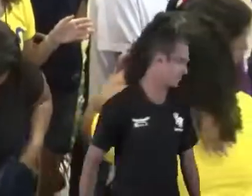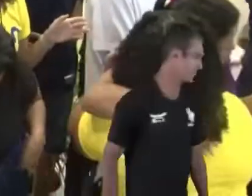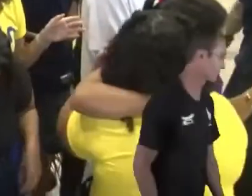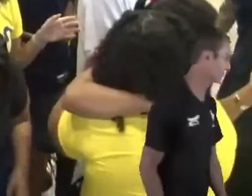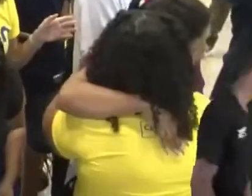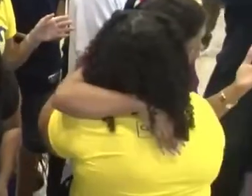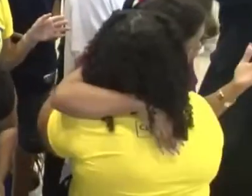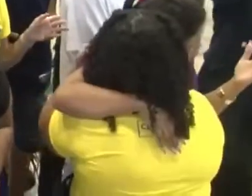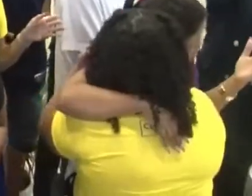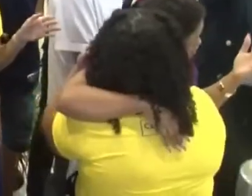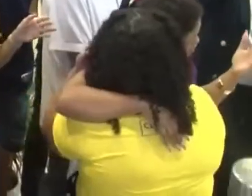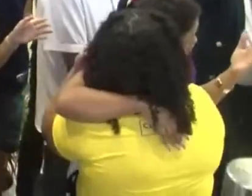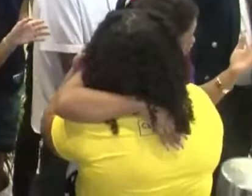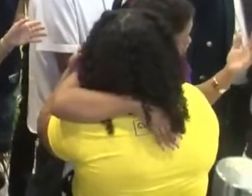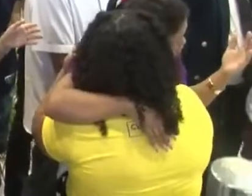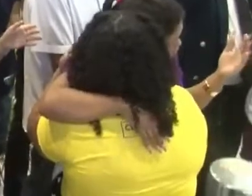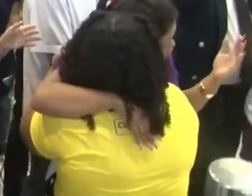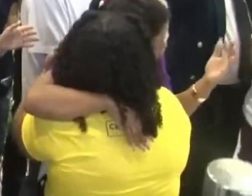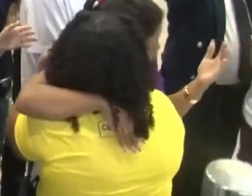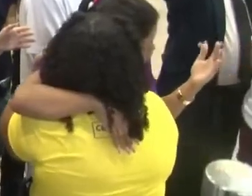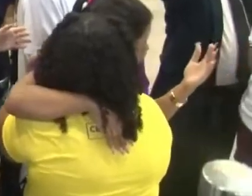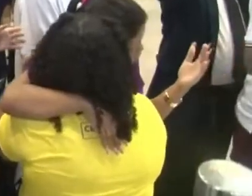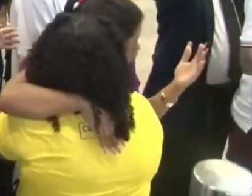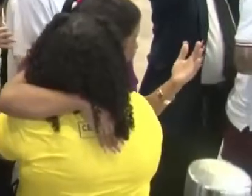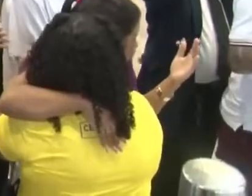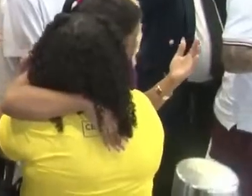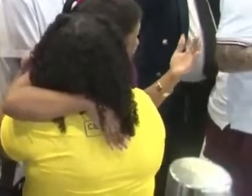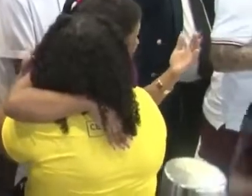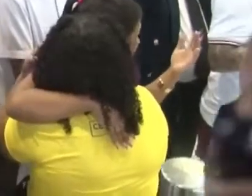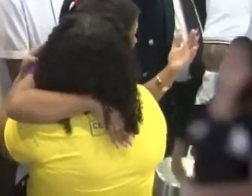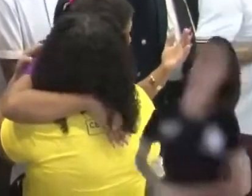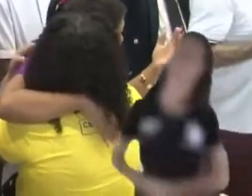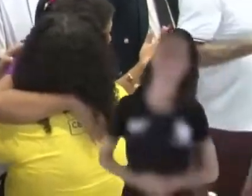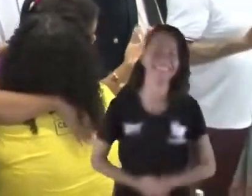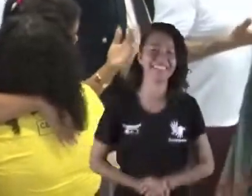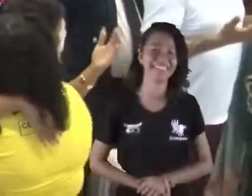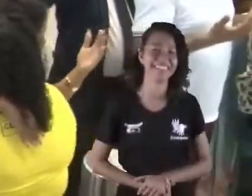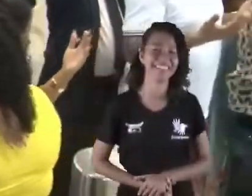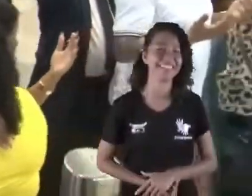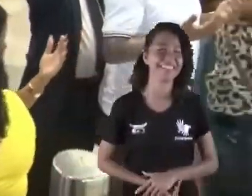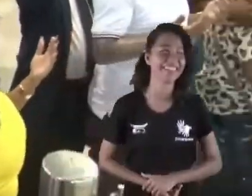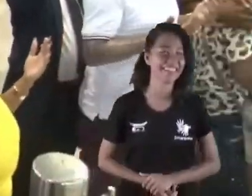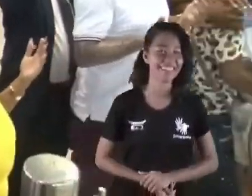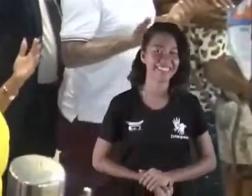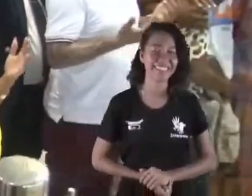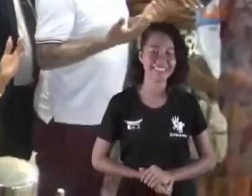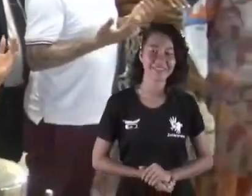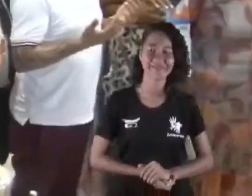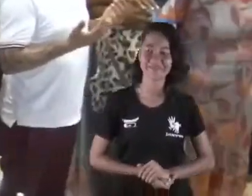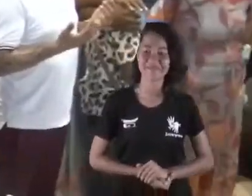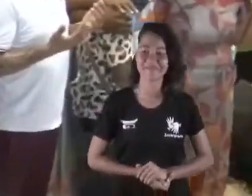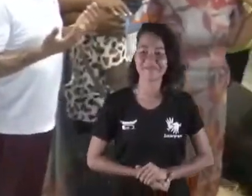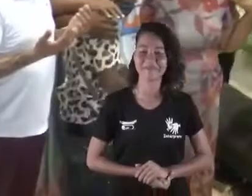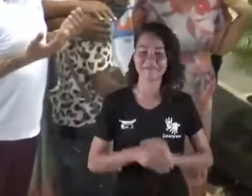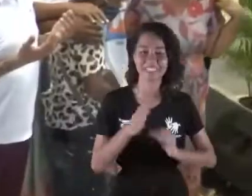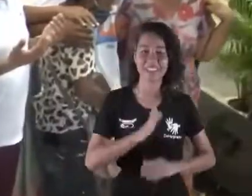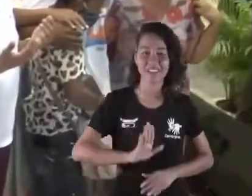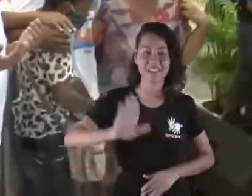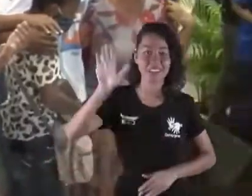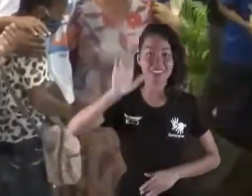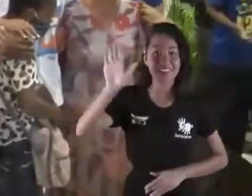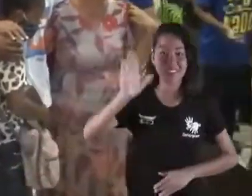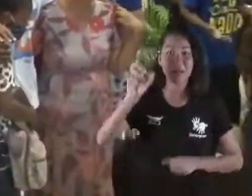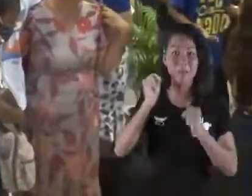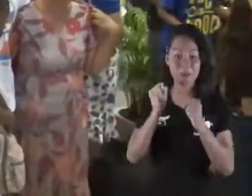Está vindo a 50? Está vindo a 50? Vem de mão levantada. Vem de mão